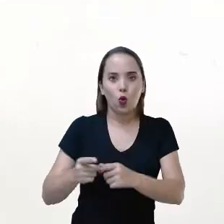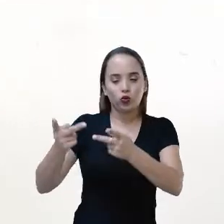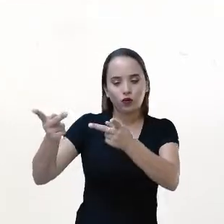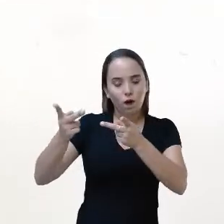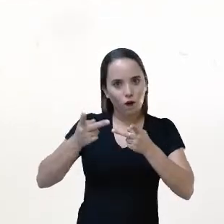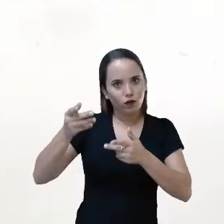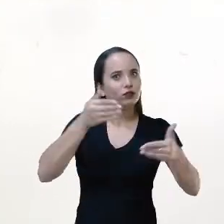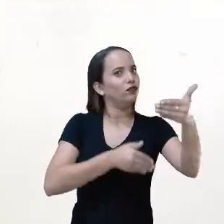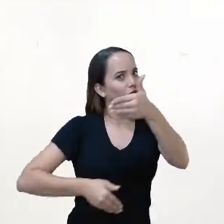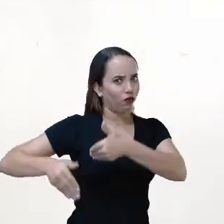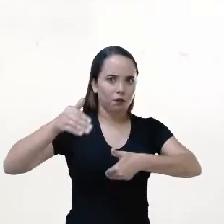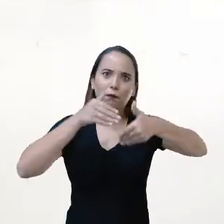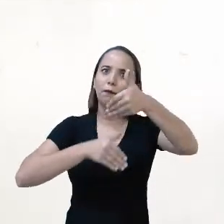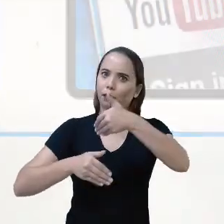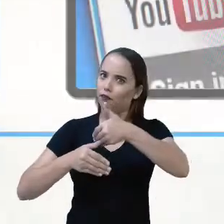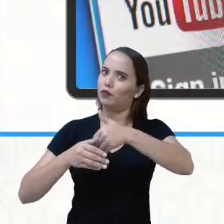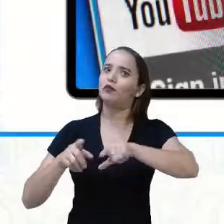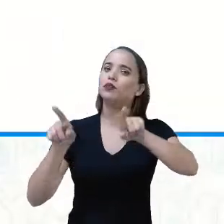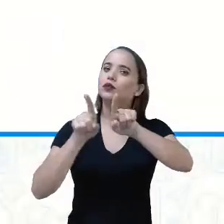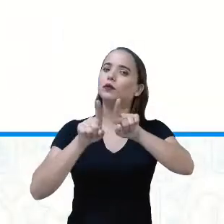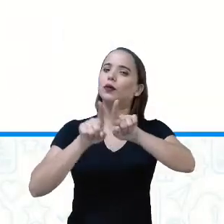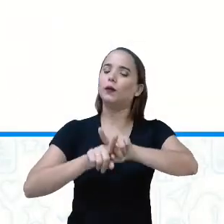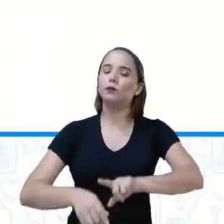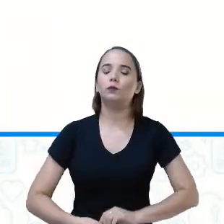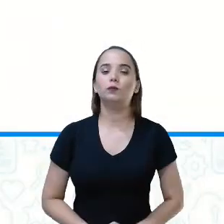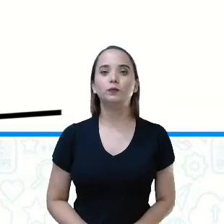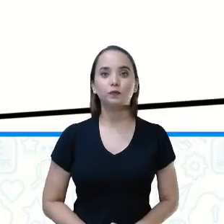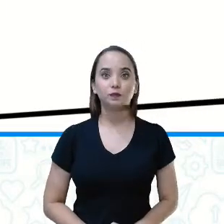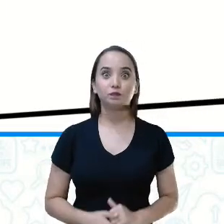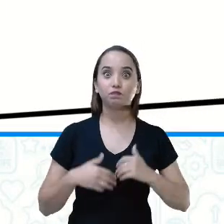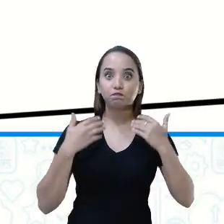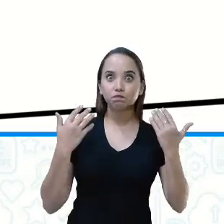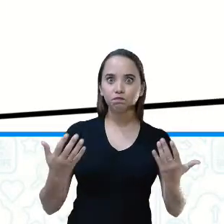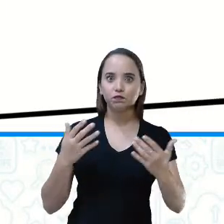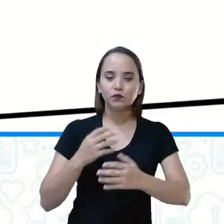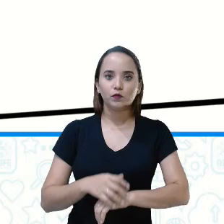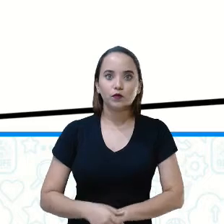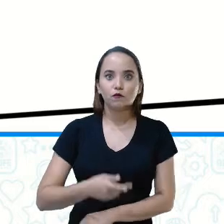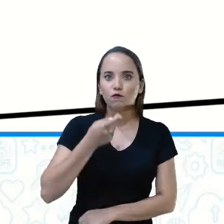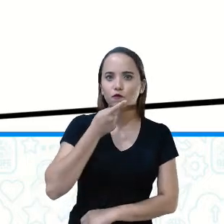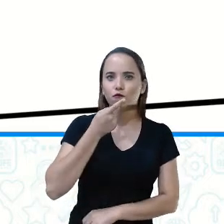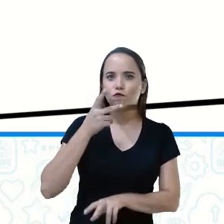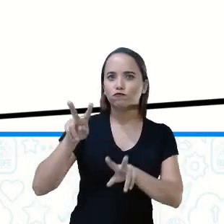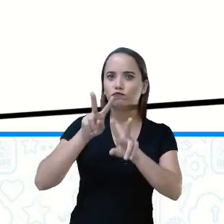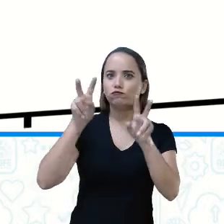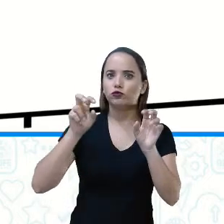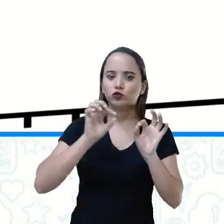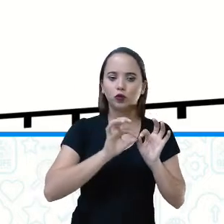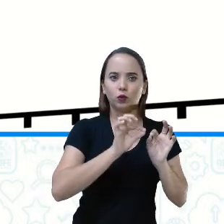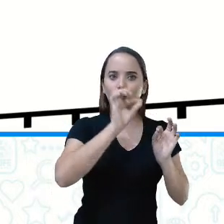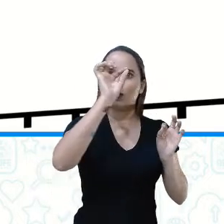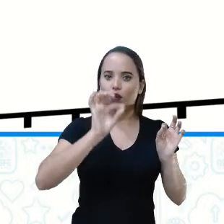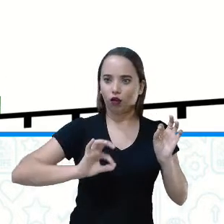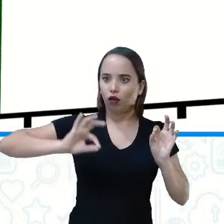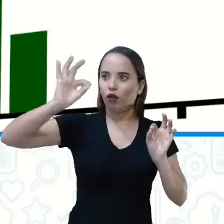Beleza? Bom, vamos seguir, vamos falar sobre os gráficos e